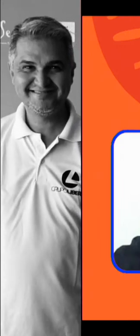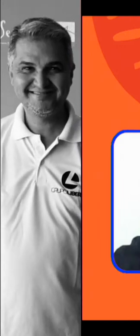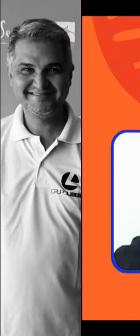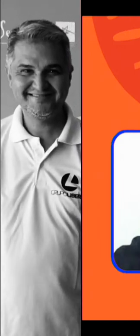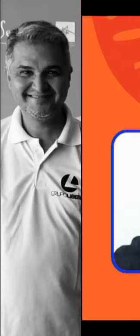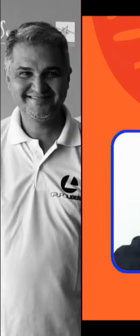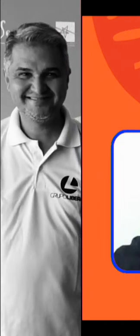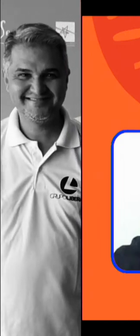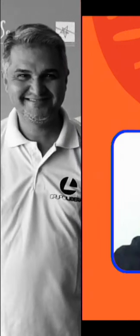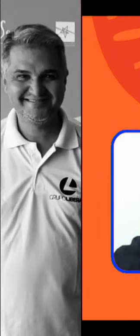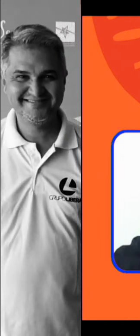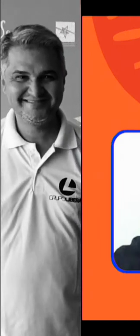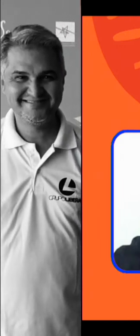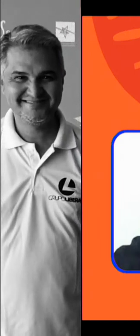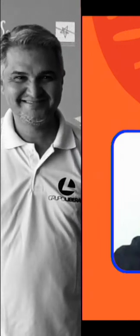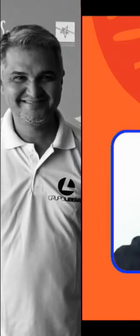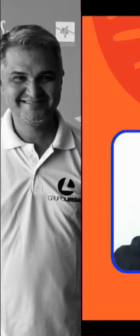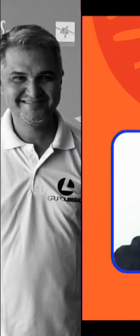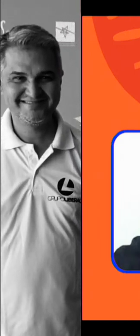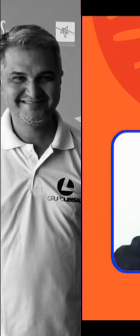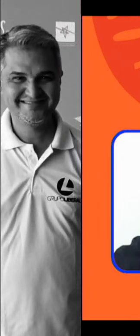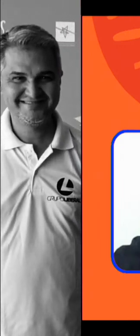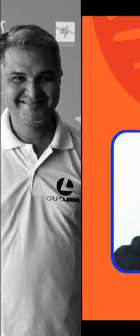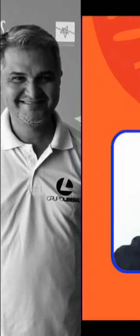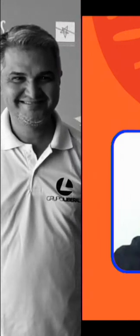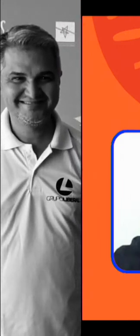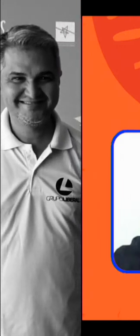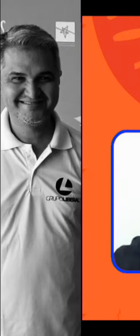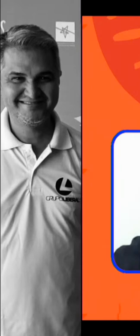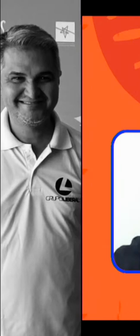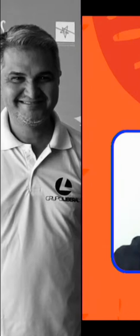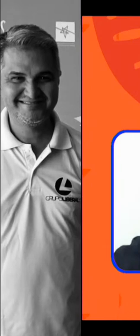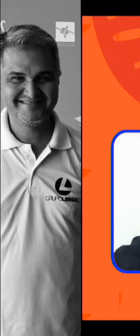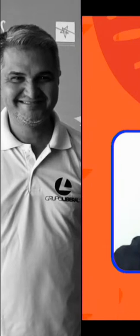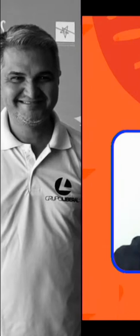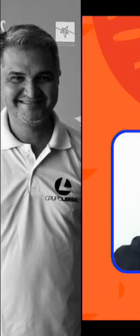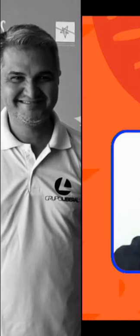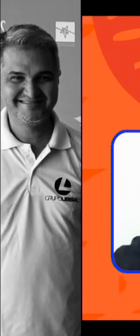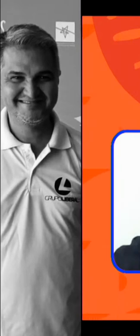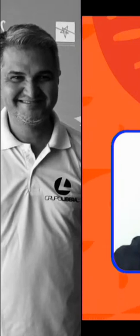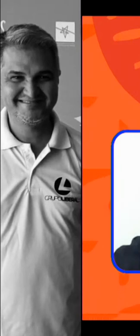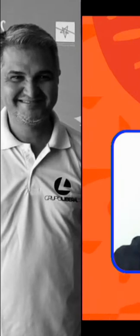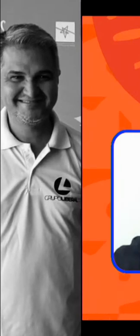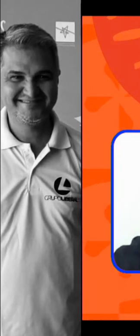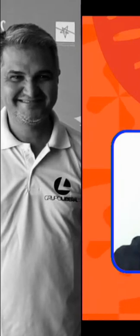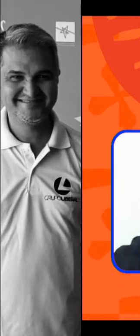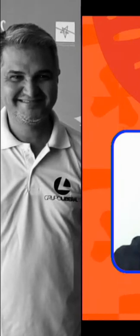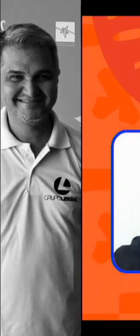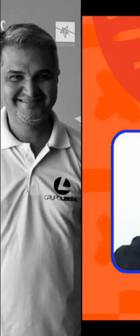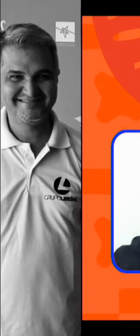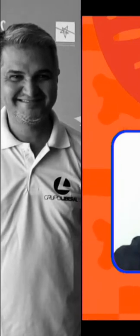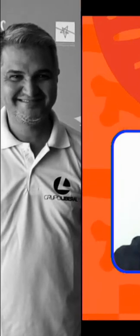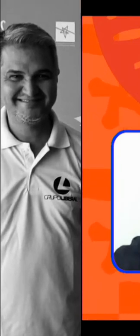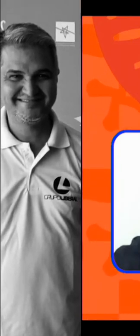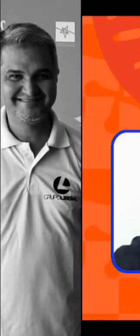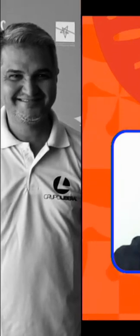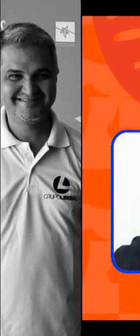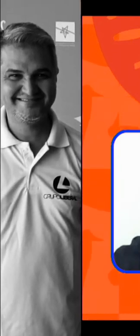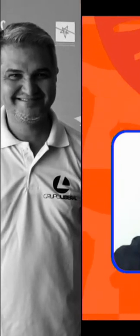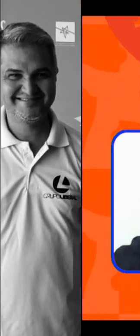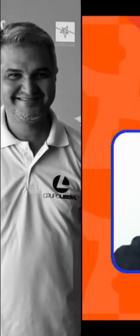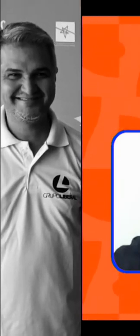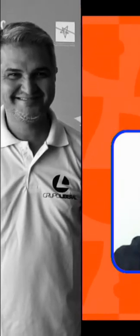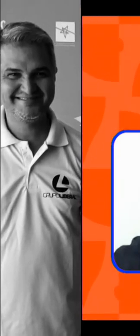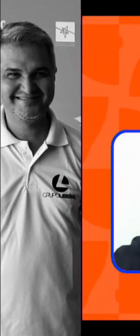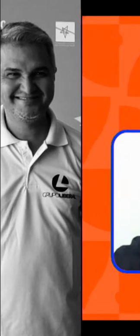programação, programador e, em 1993, passou a ser coordenador de promoção do Sistema Liberal de Rádios,